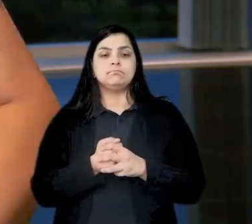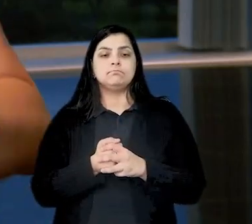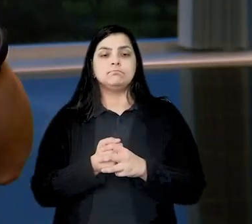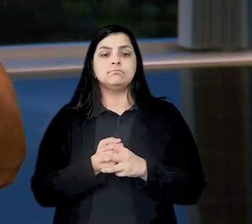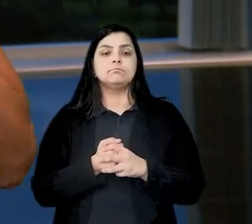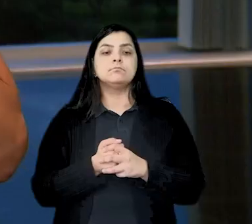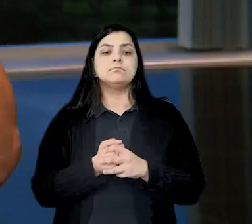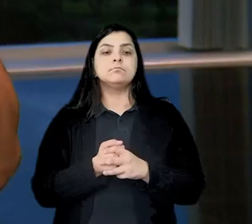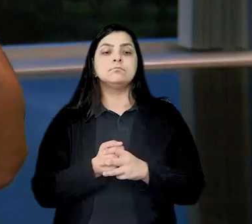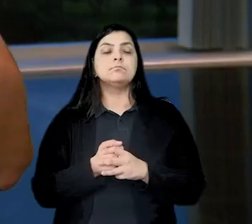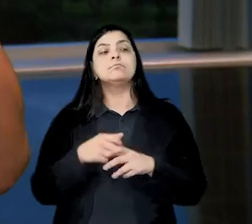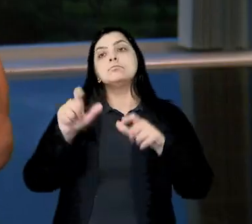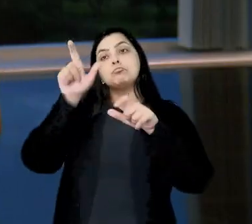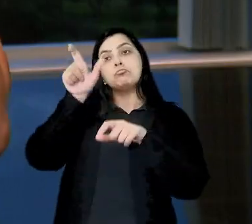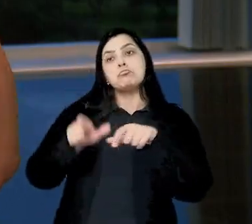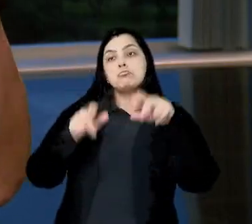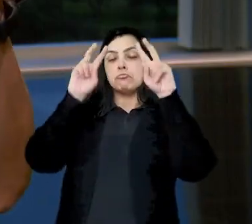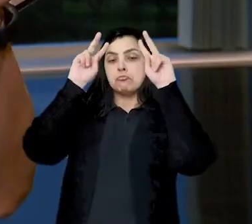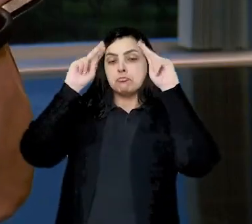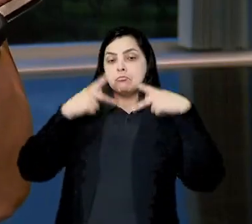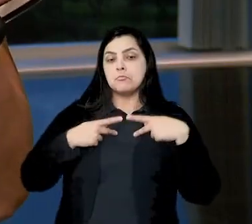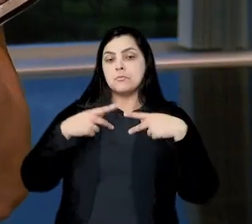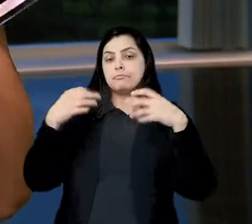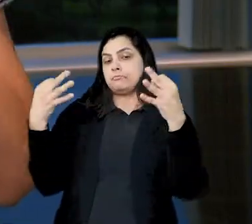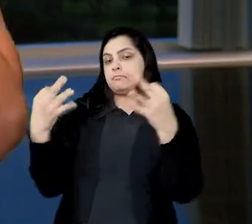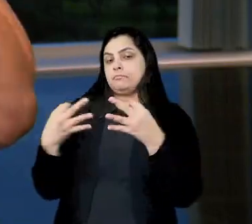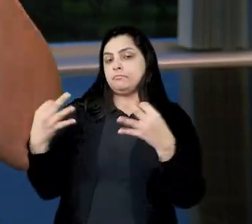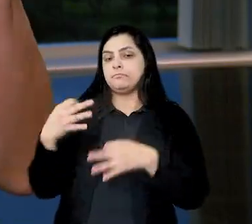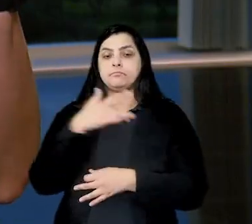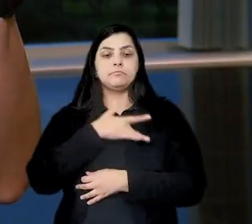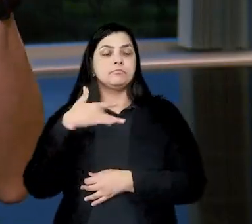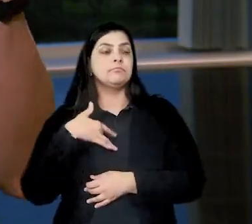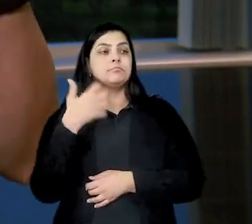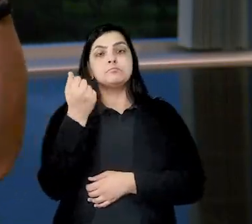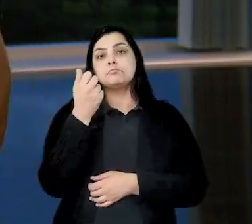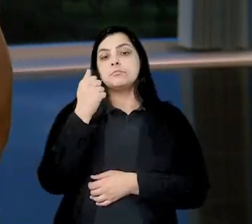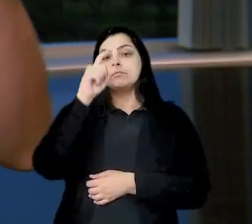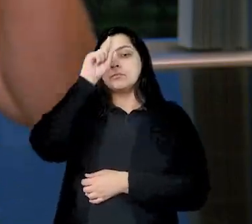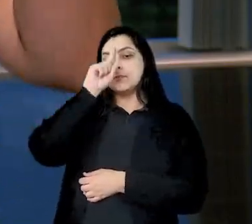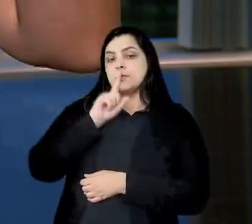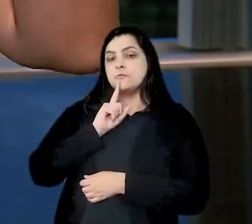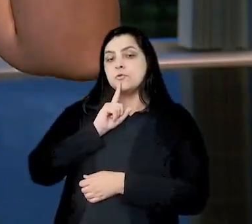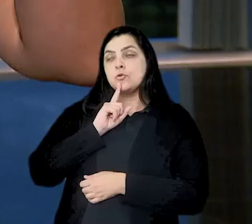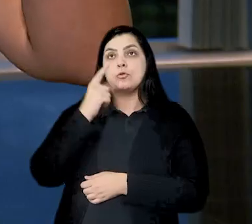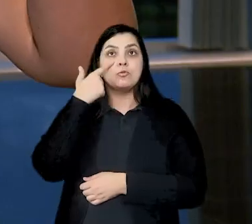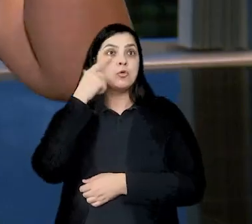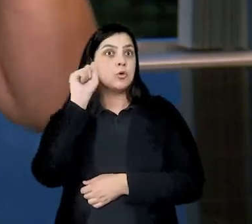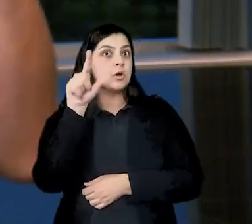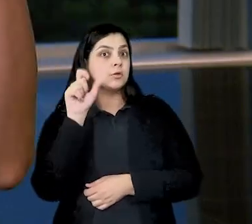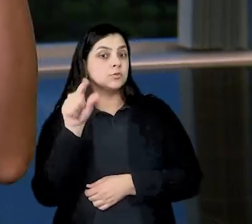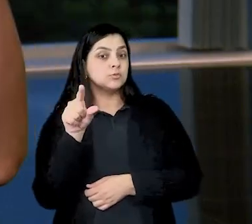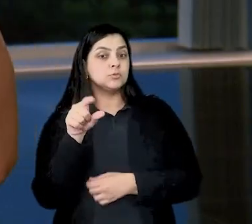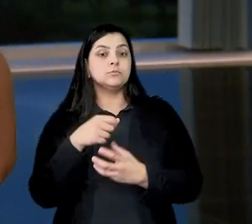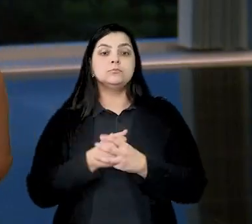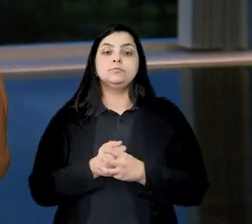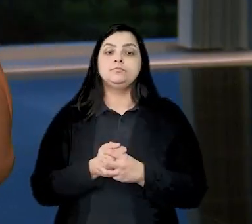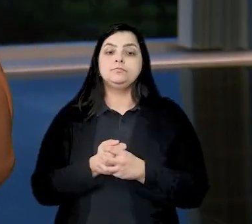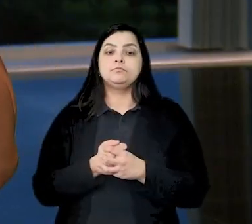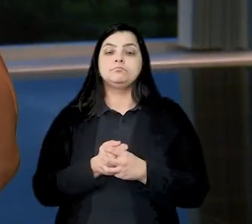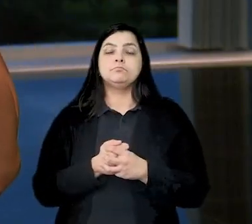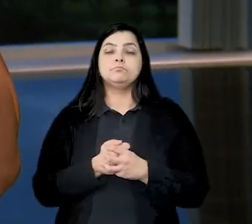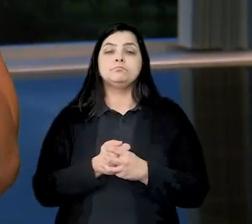o ser humano perfeito, saudável, branco, loiro, olhos